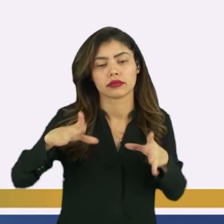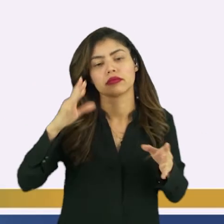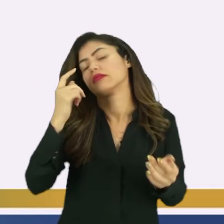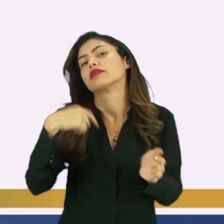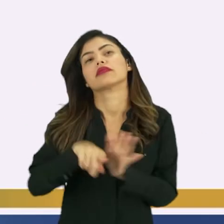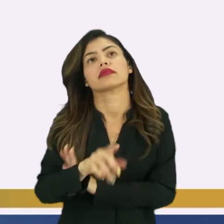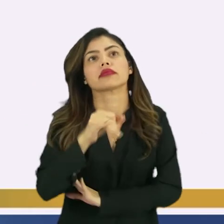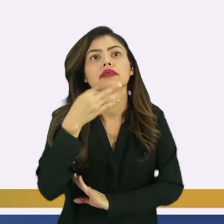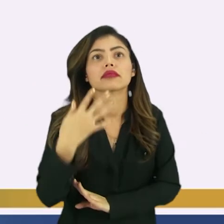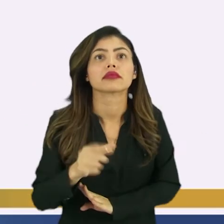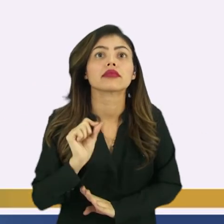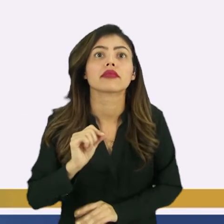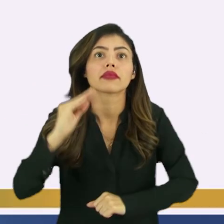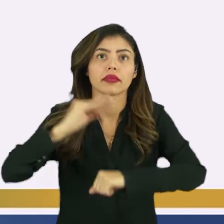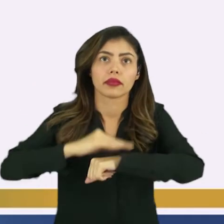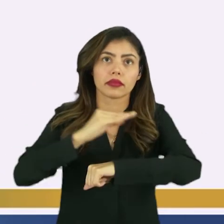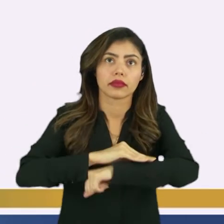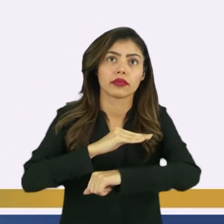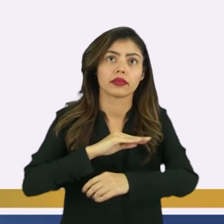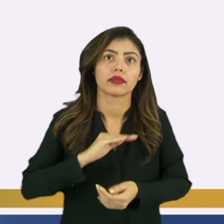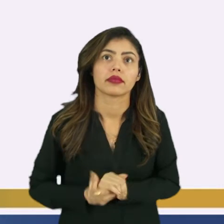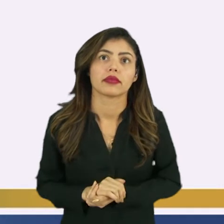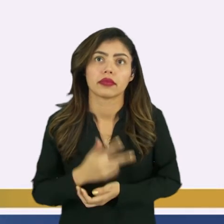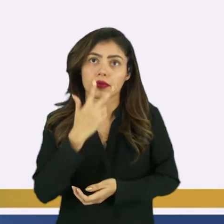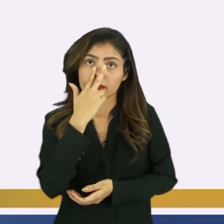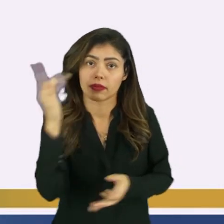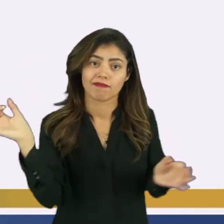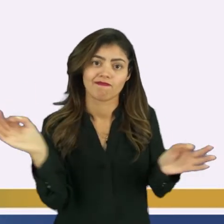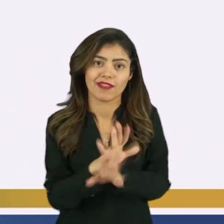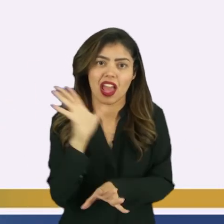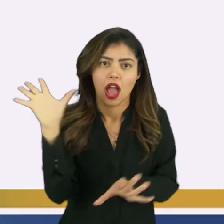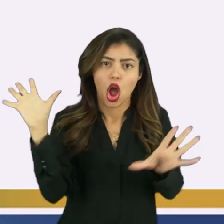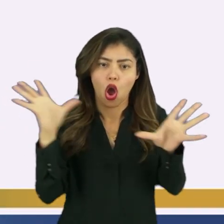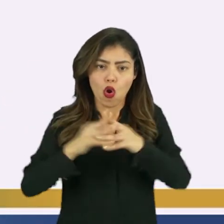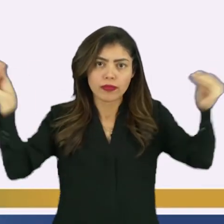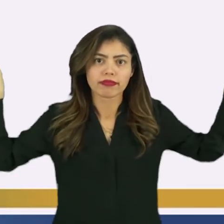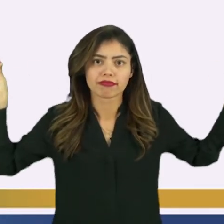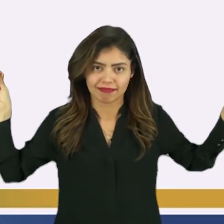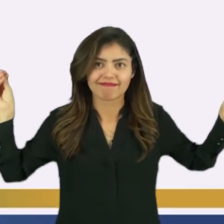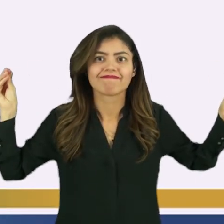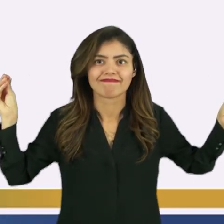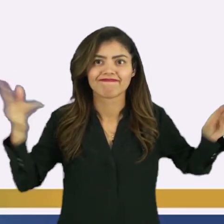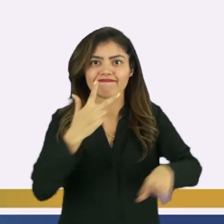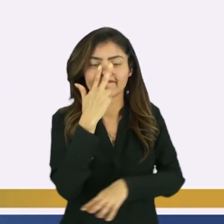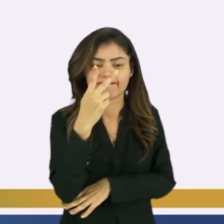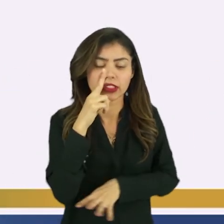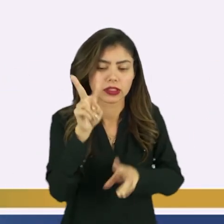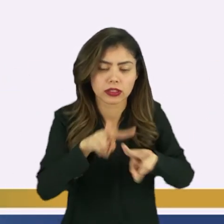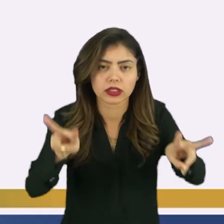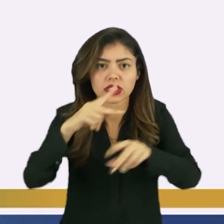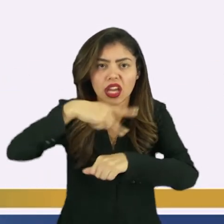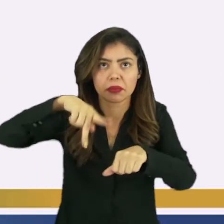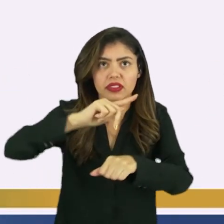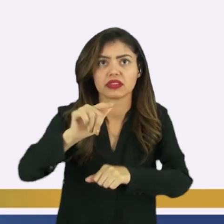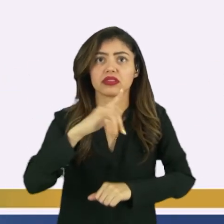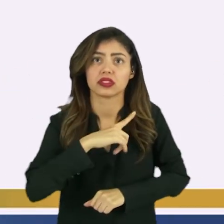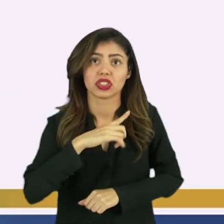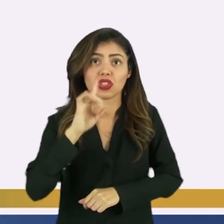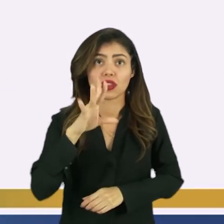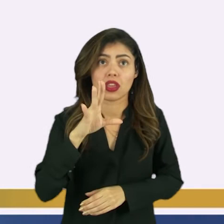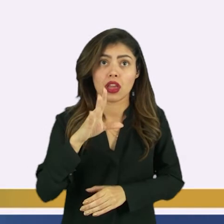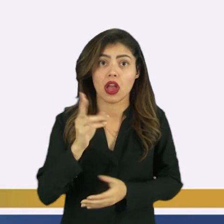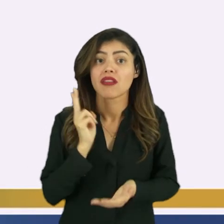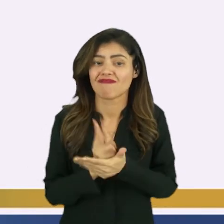nossa última questão, diz o seguinte: sapos e rãs estão desaparecendo numa velocidade jamais observada em países onde